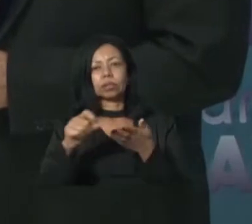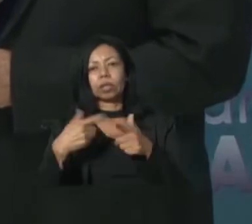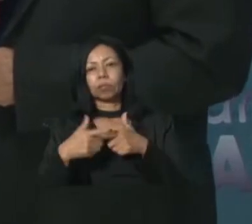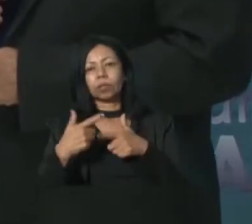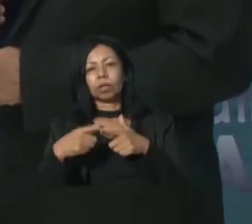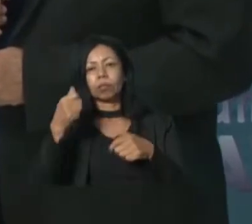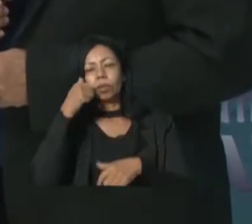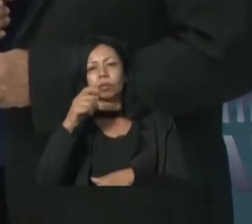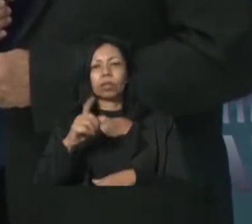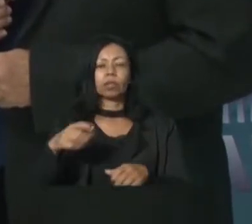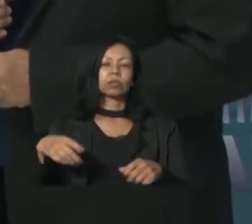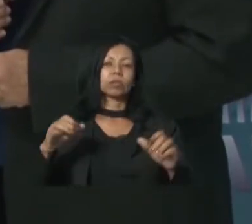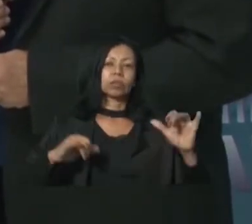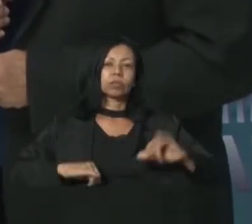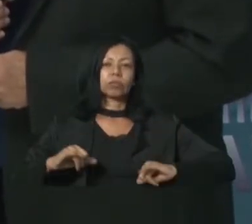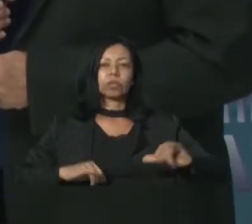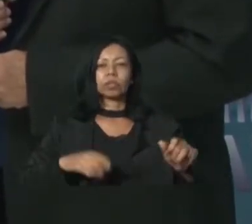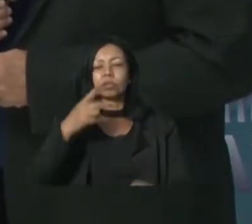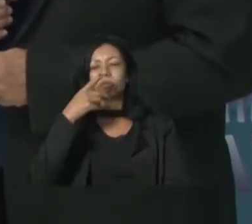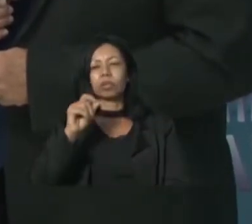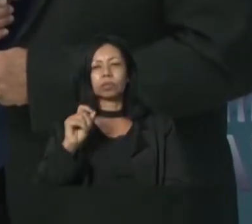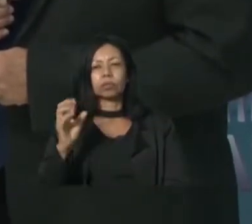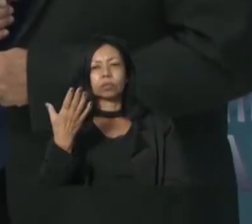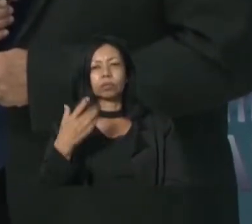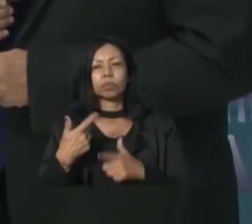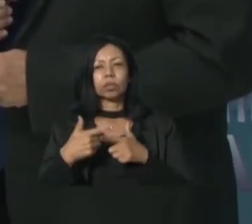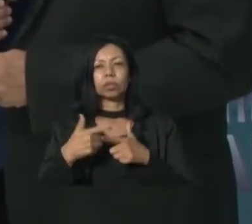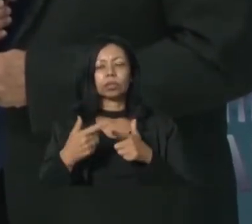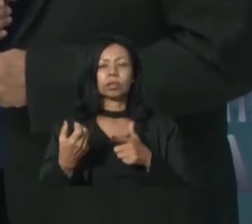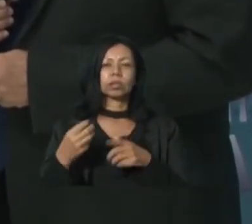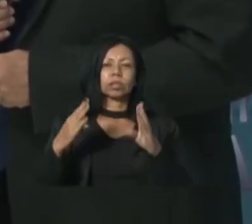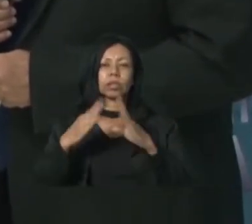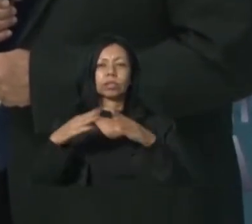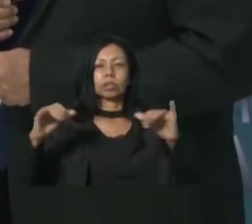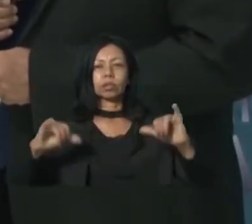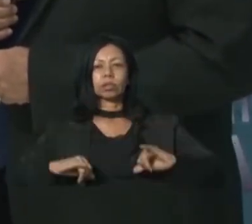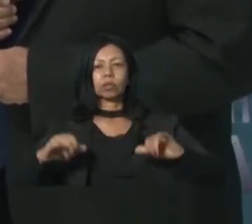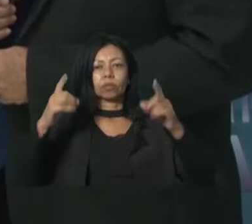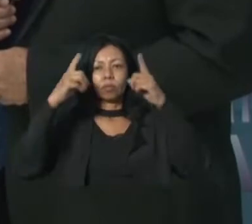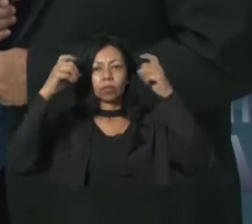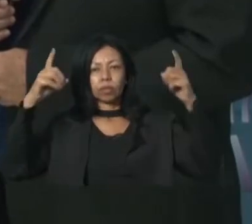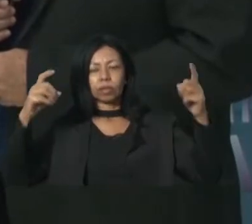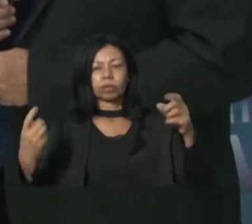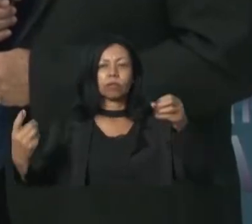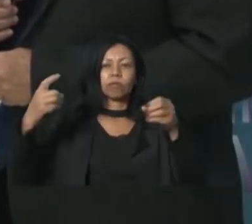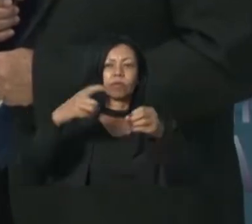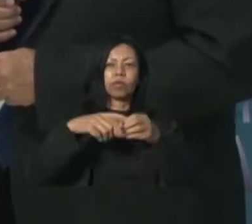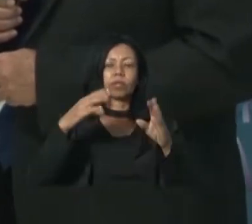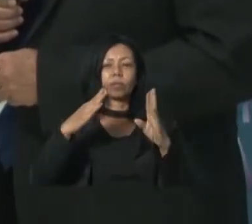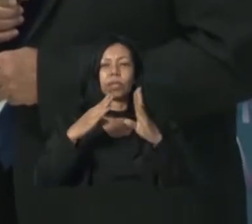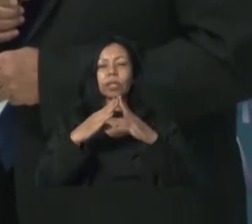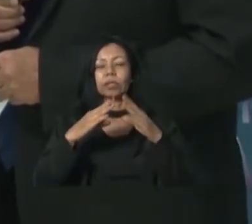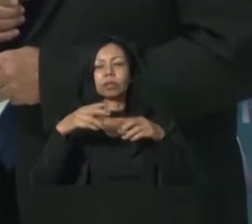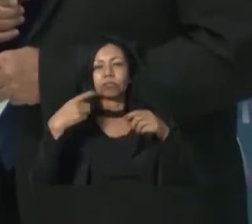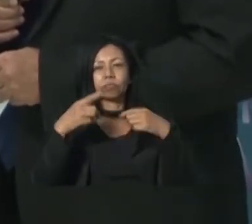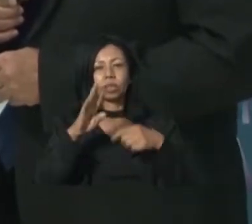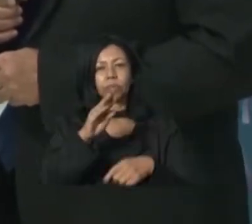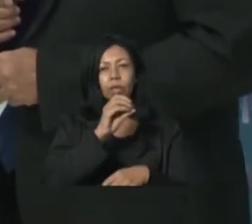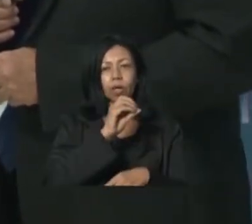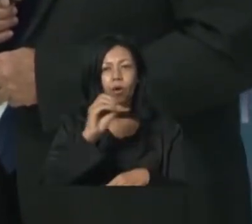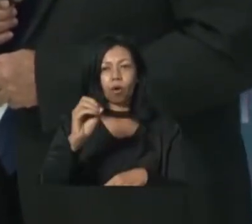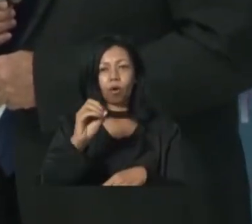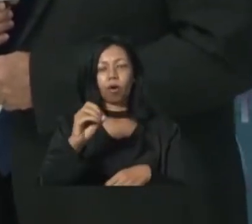está sofrendo. E a gente fala de recorrência porque, muitas vezes, ela dentro de casa sofre violência, volta para cá, registra o boletim de